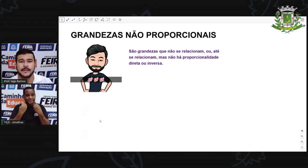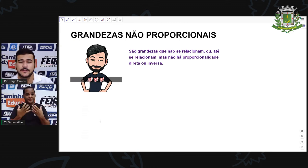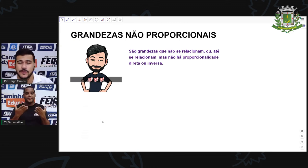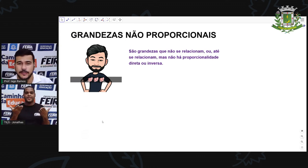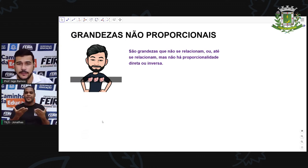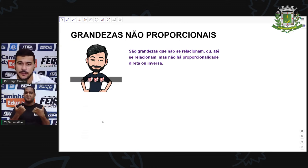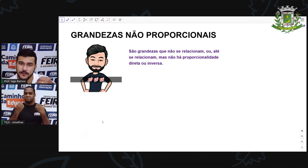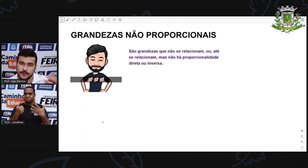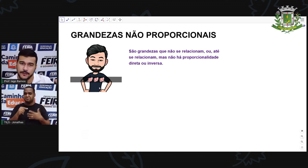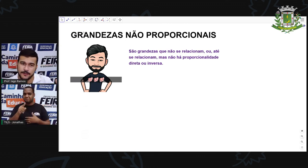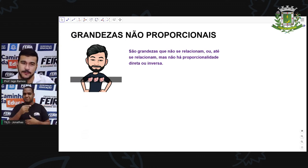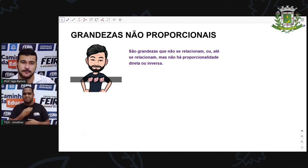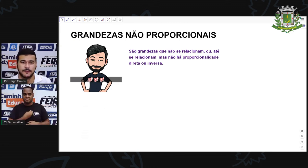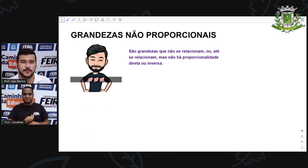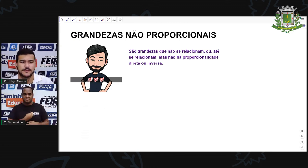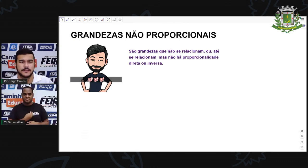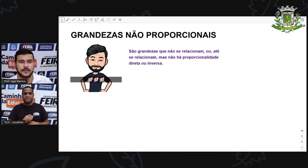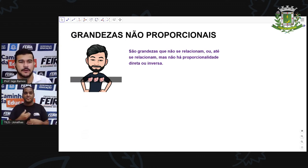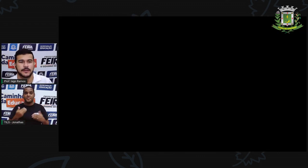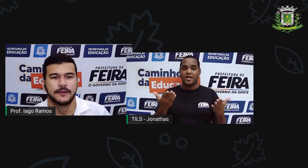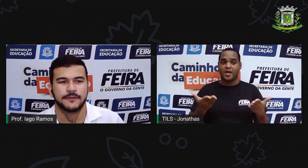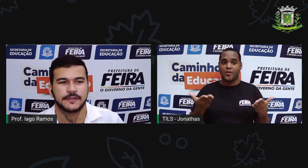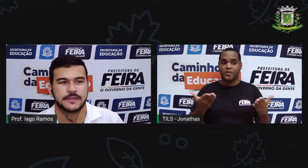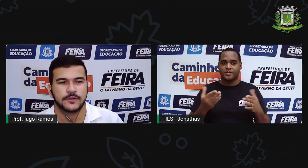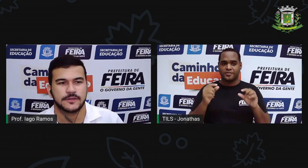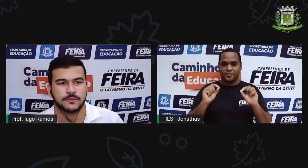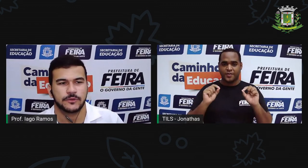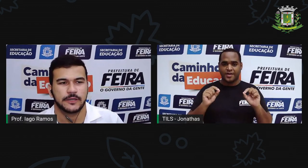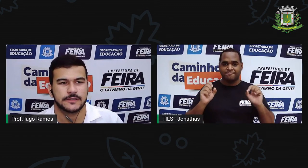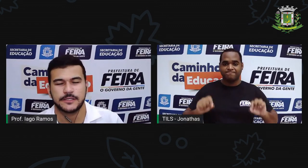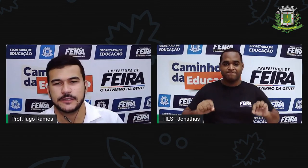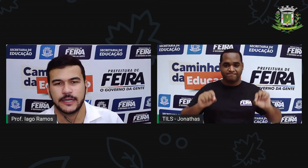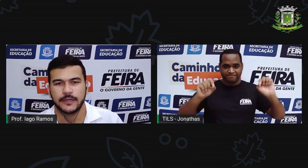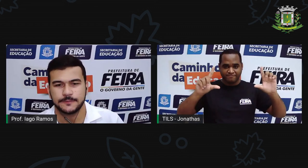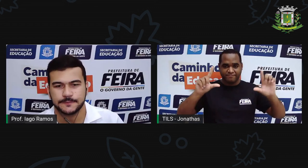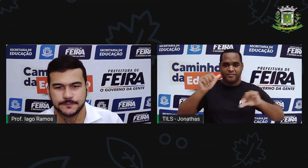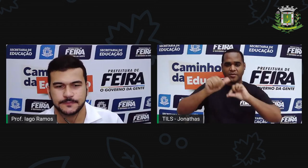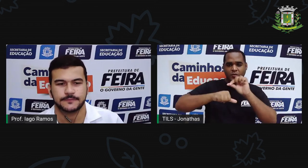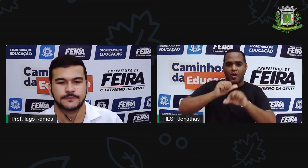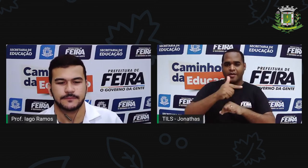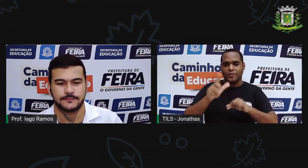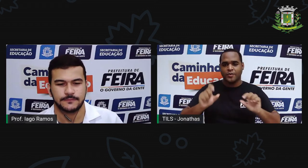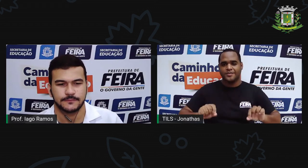é isso aí. Vamos, então, aqui fazer a nossa mudança de tela.